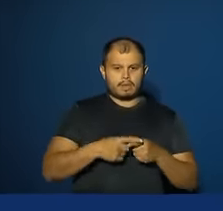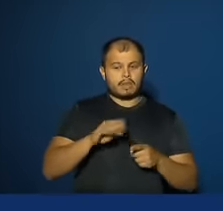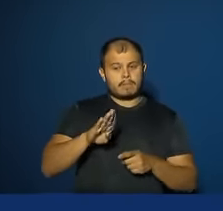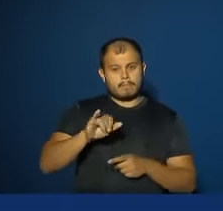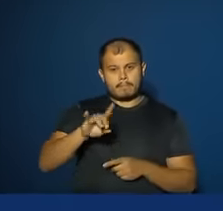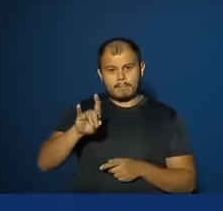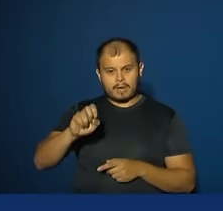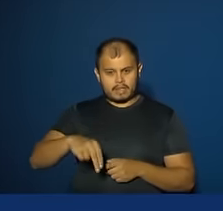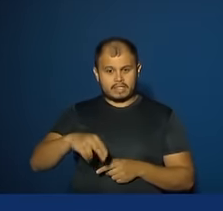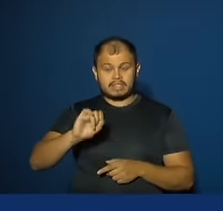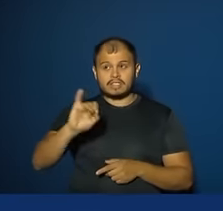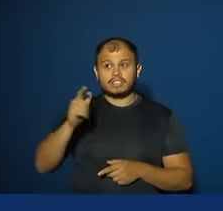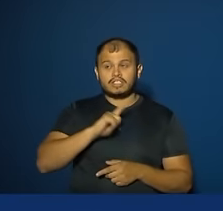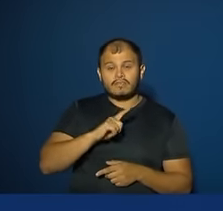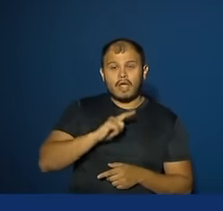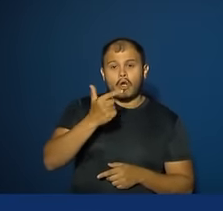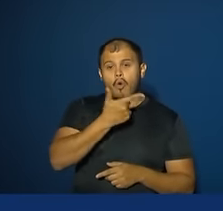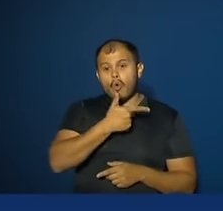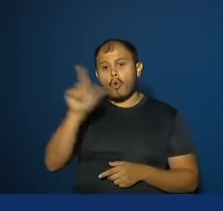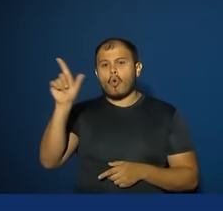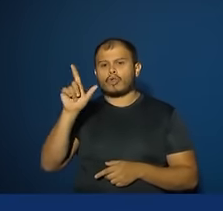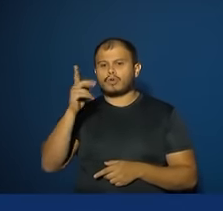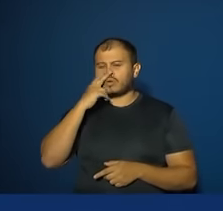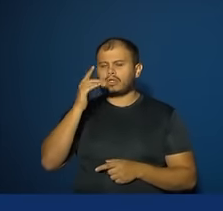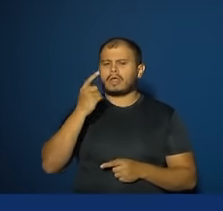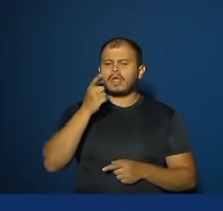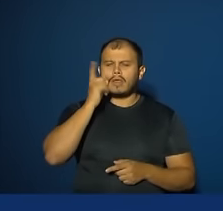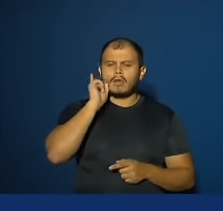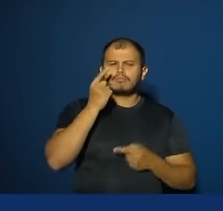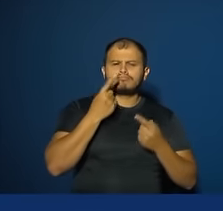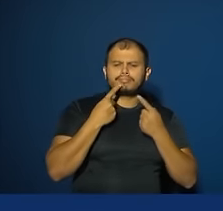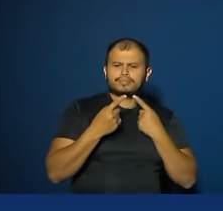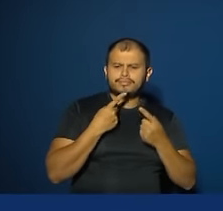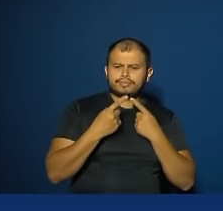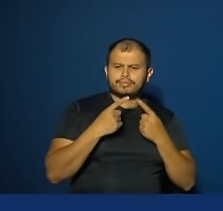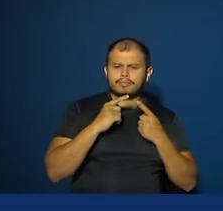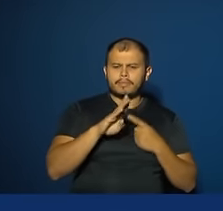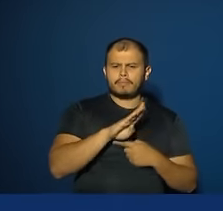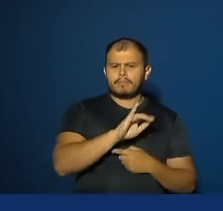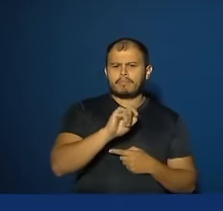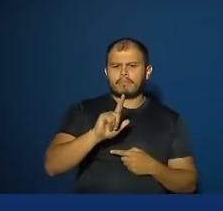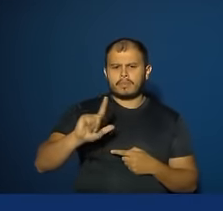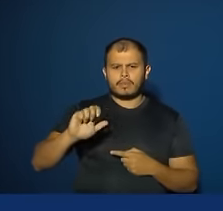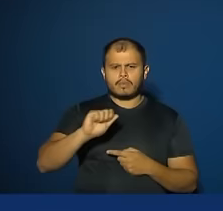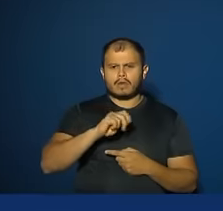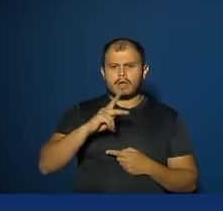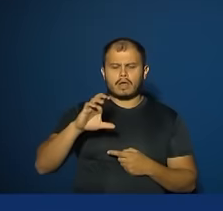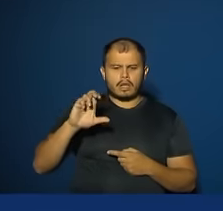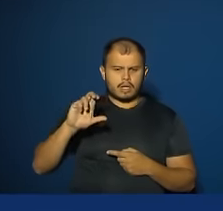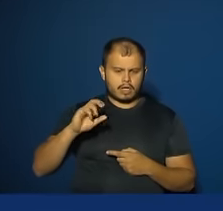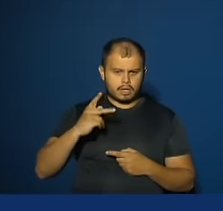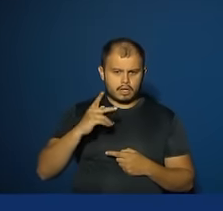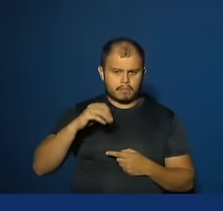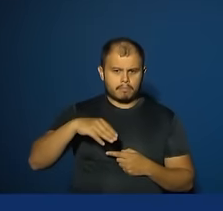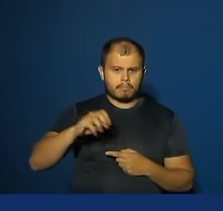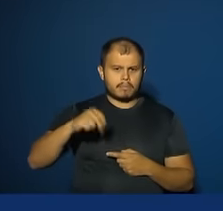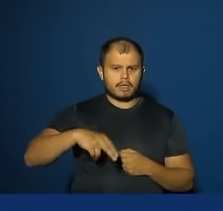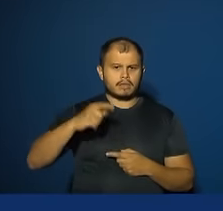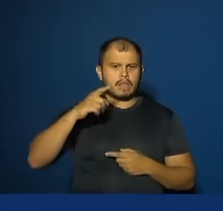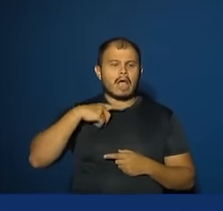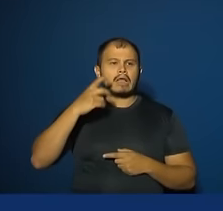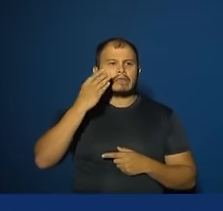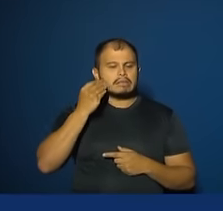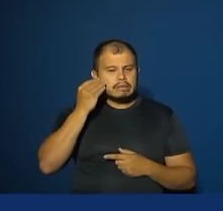biden se tiver uma alternativa Democrata ontem eu bati um papo aqui muito bom com billman que tá muito envolvido em tentar achar uma